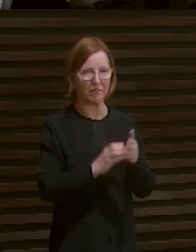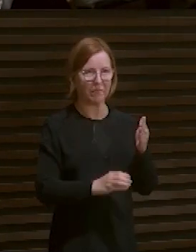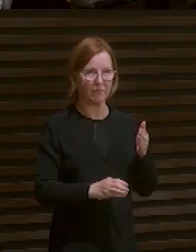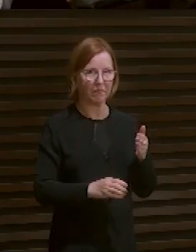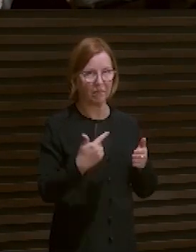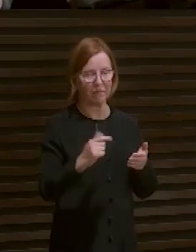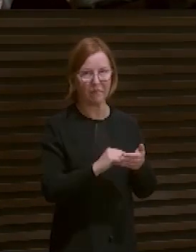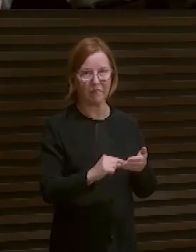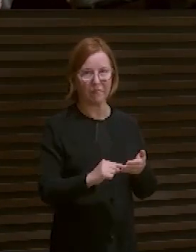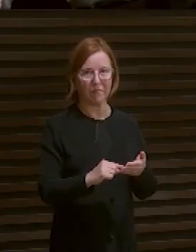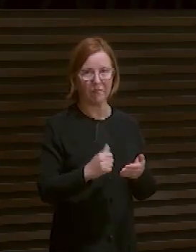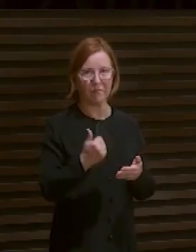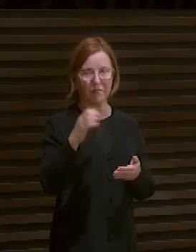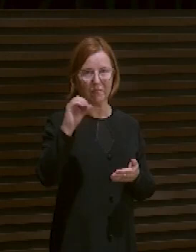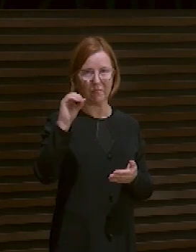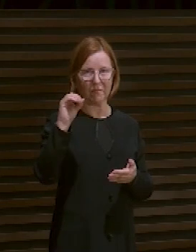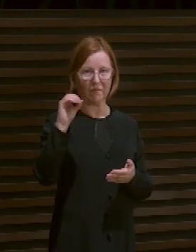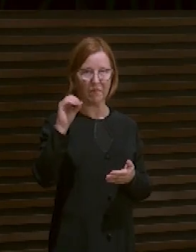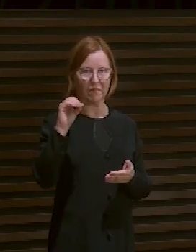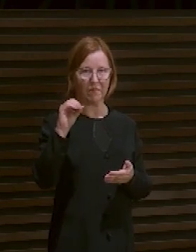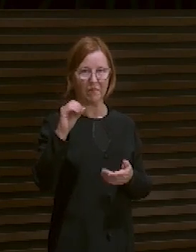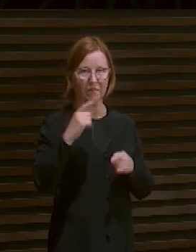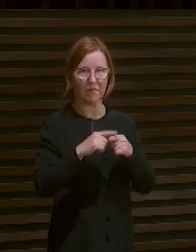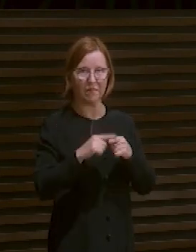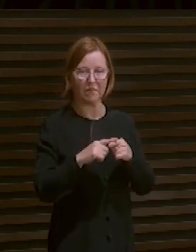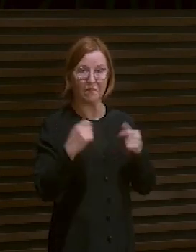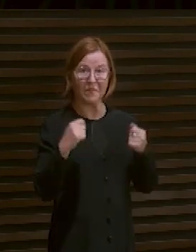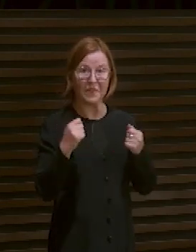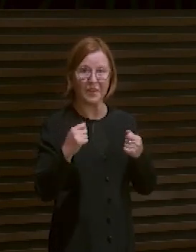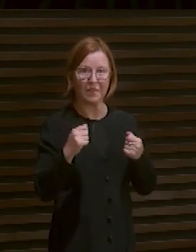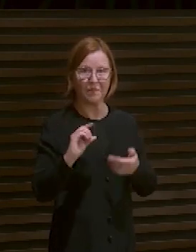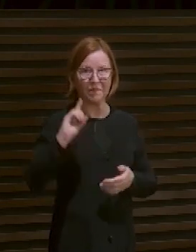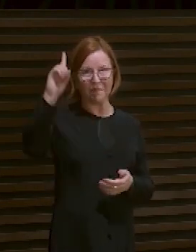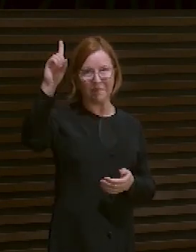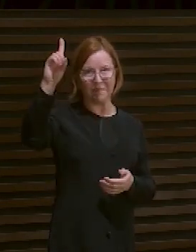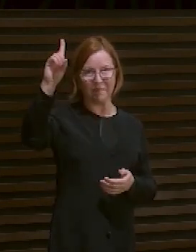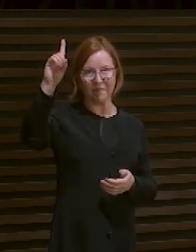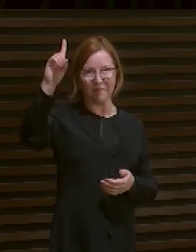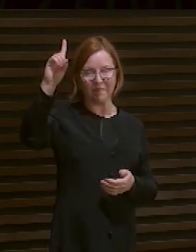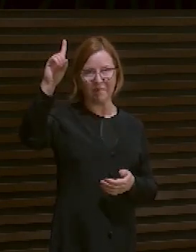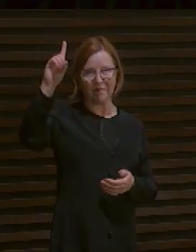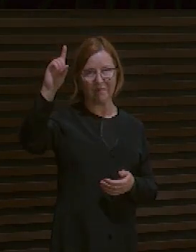capítulo 2, versículo 10, porque convinha que aquele,